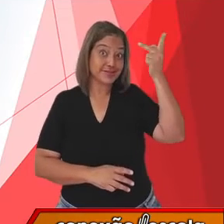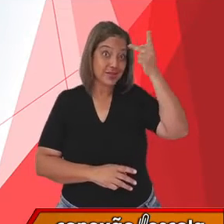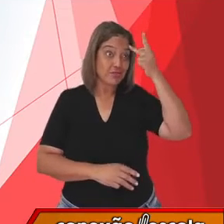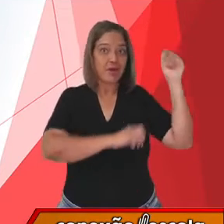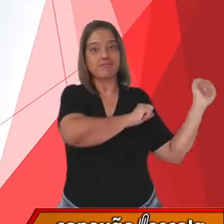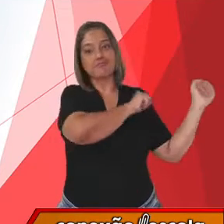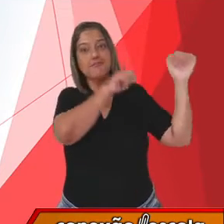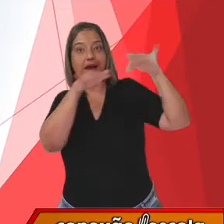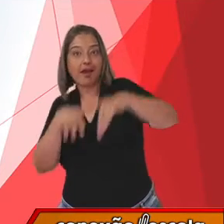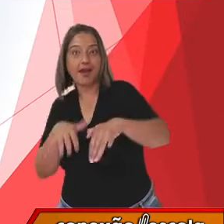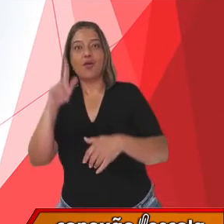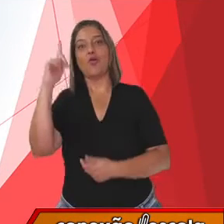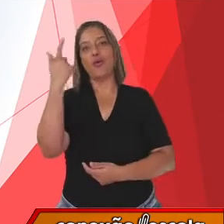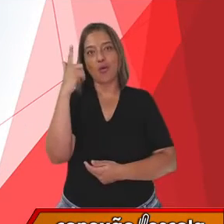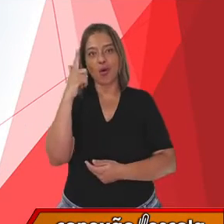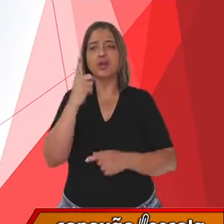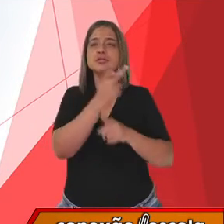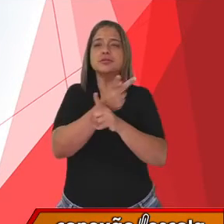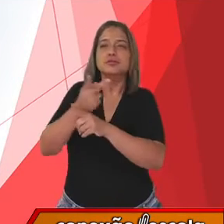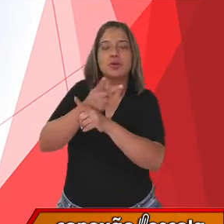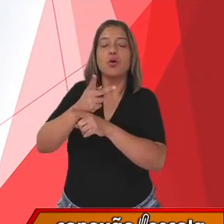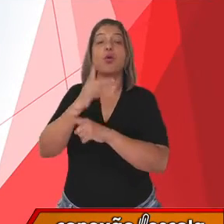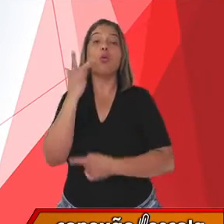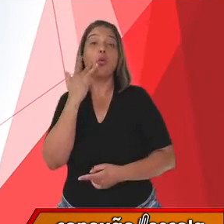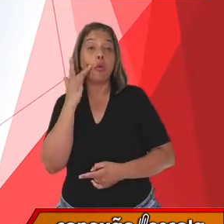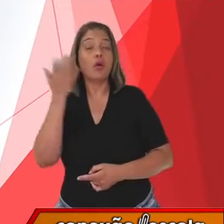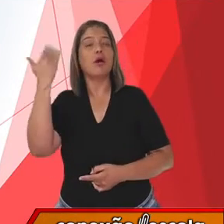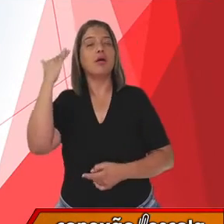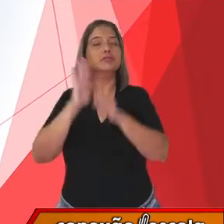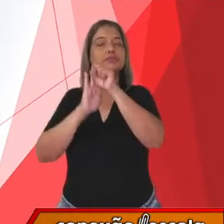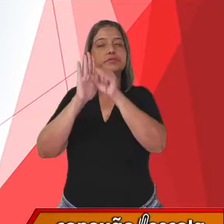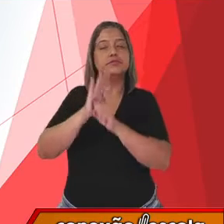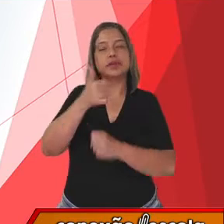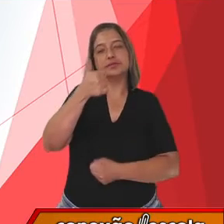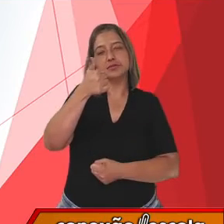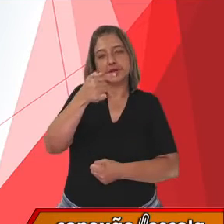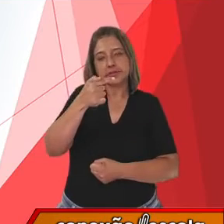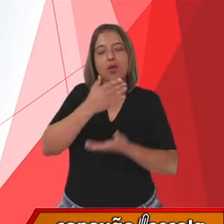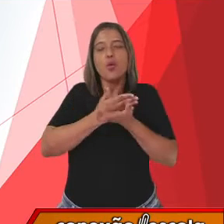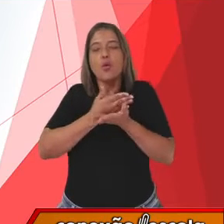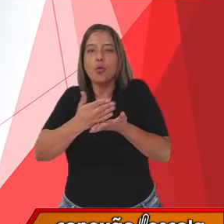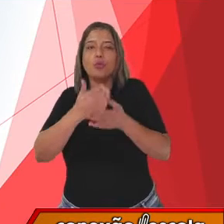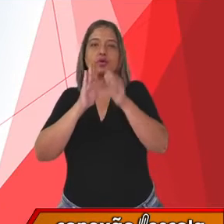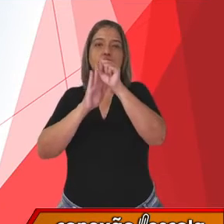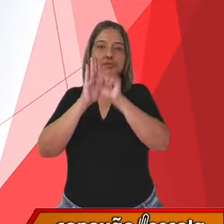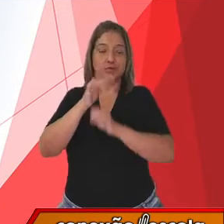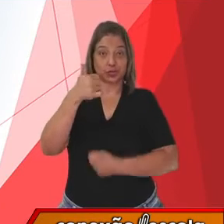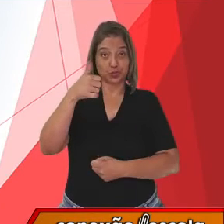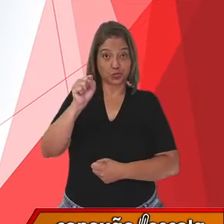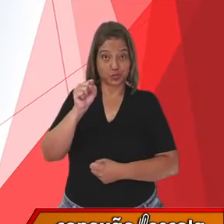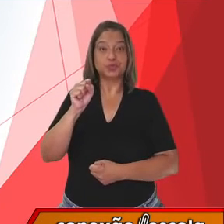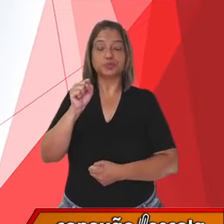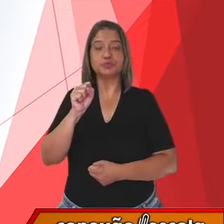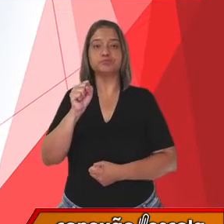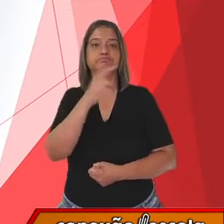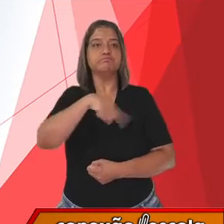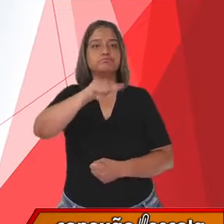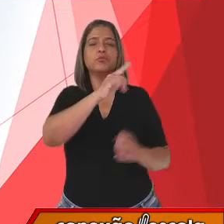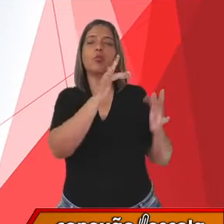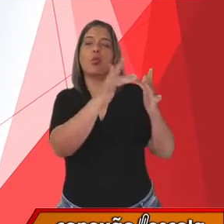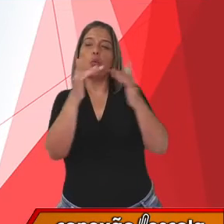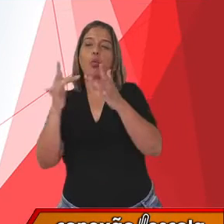de ouro, no final do século XVII e início do século XVIII. O contato entre